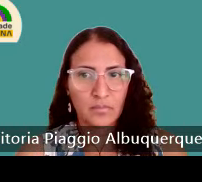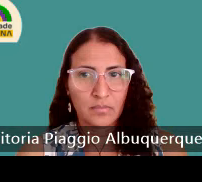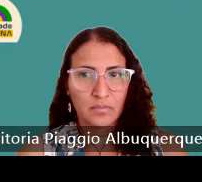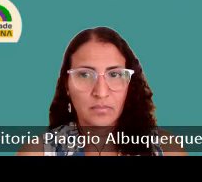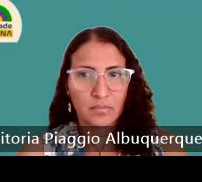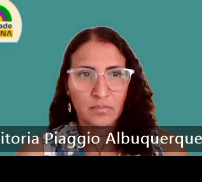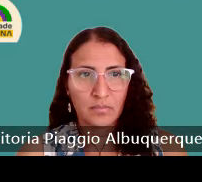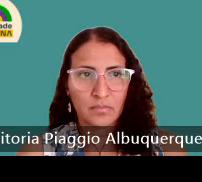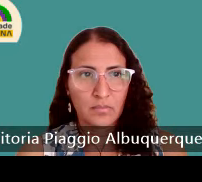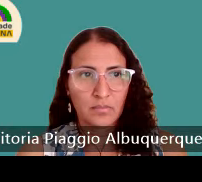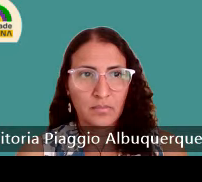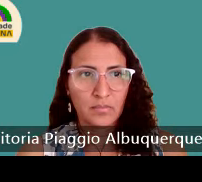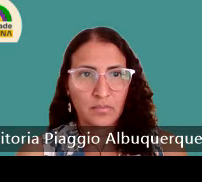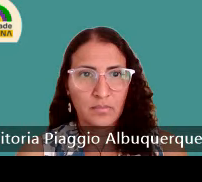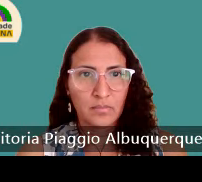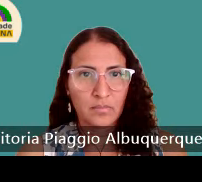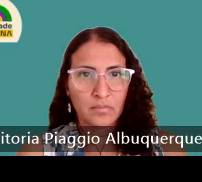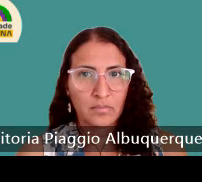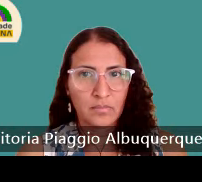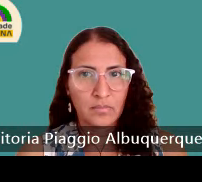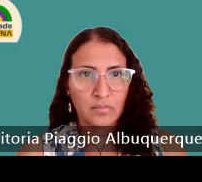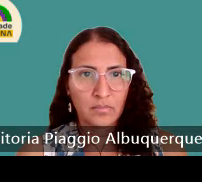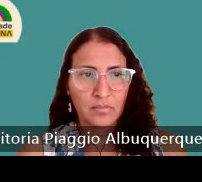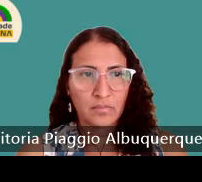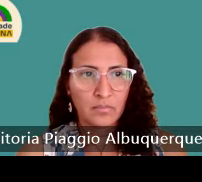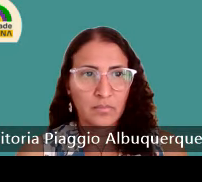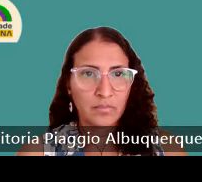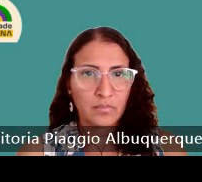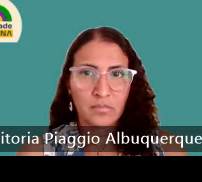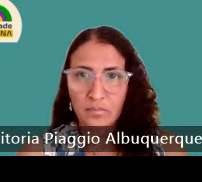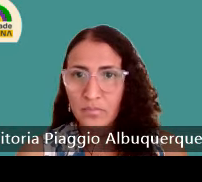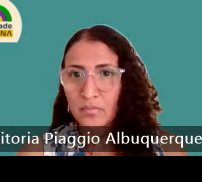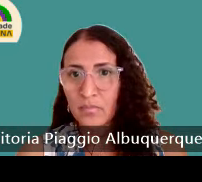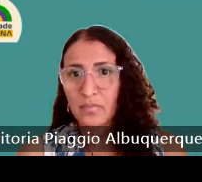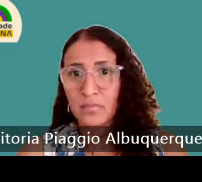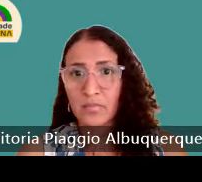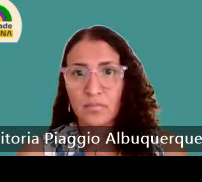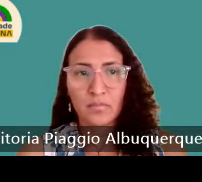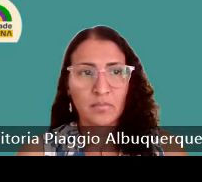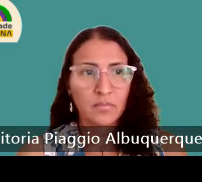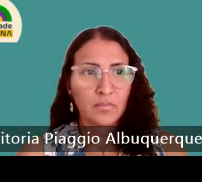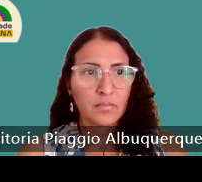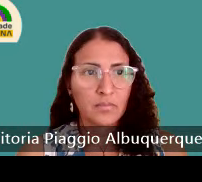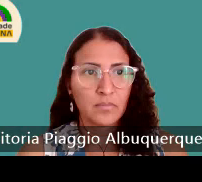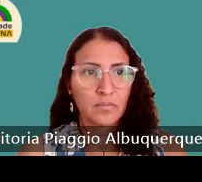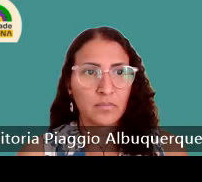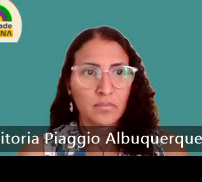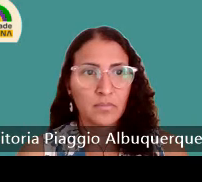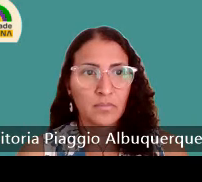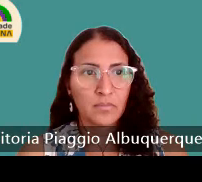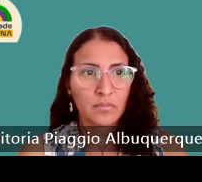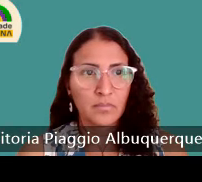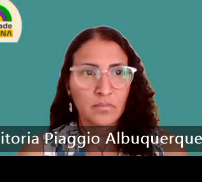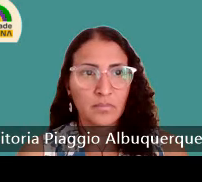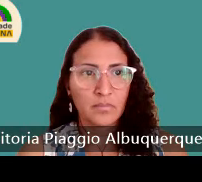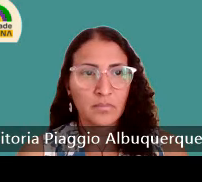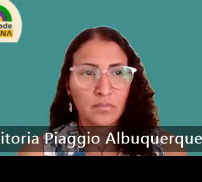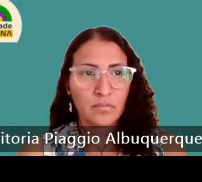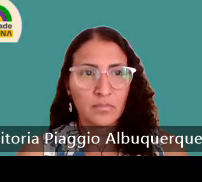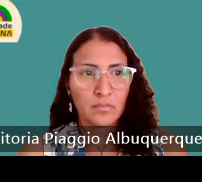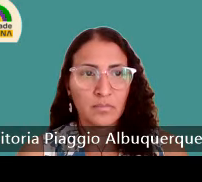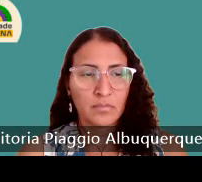resultados apesar de todo esse essa demanda né a gente não tem em geral não tem um ambiente muito